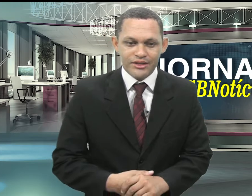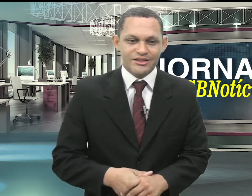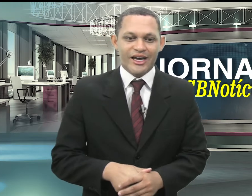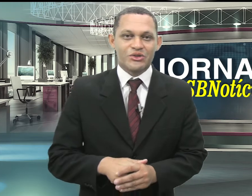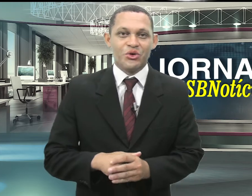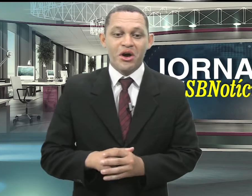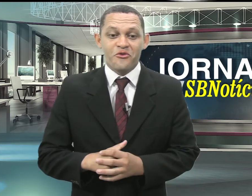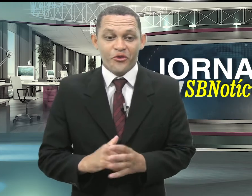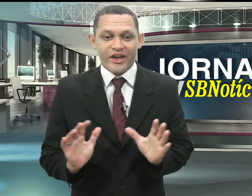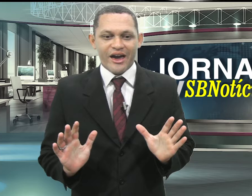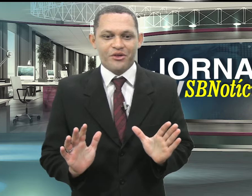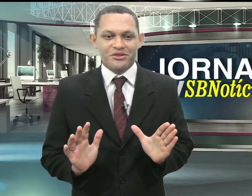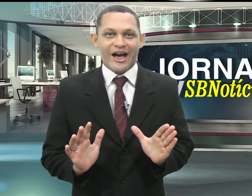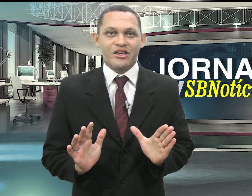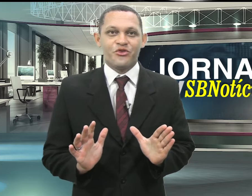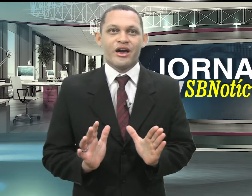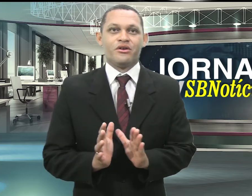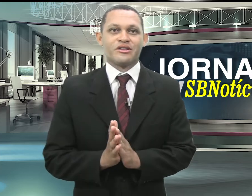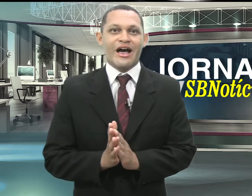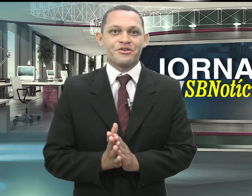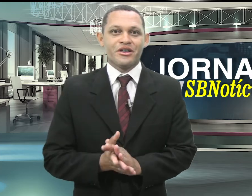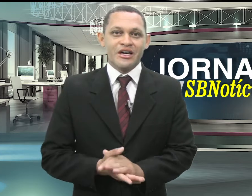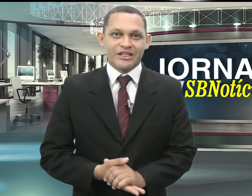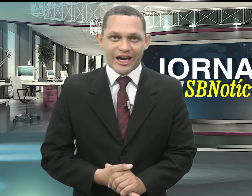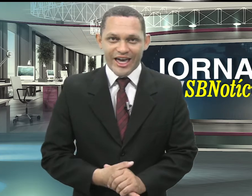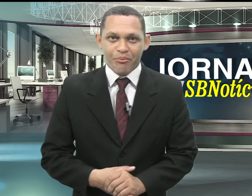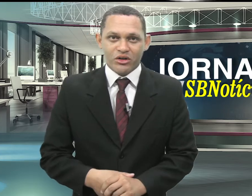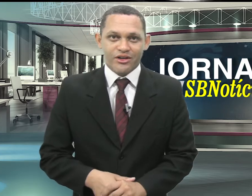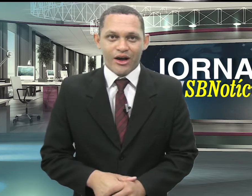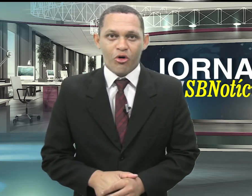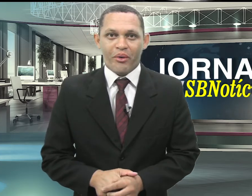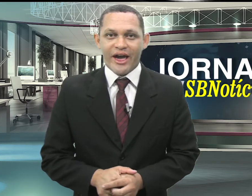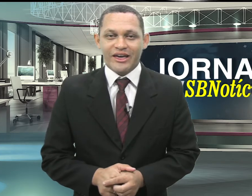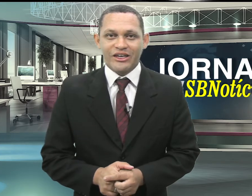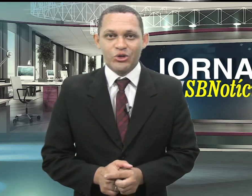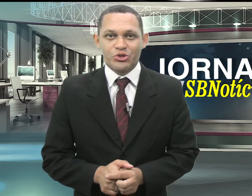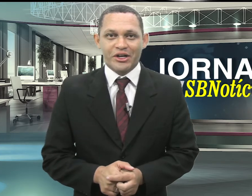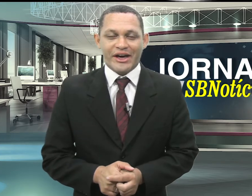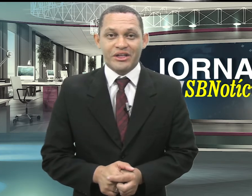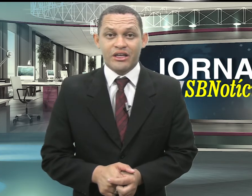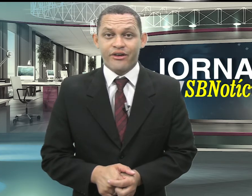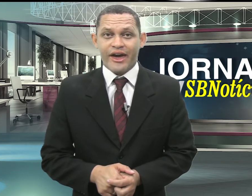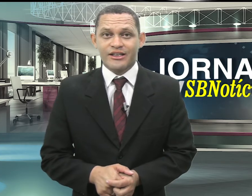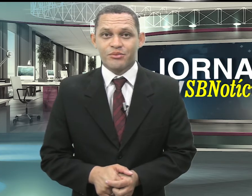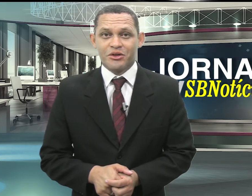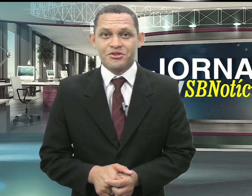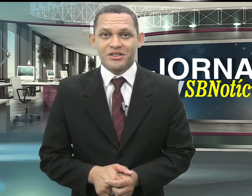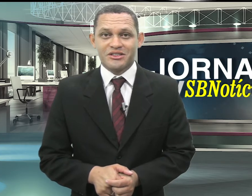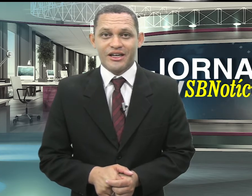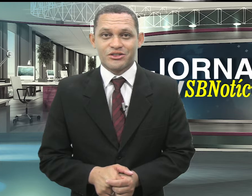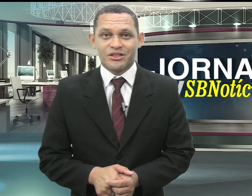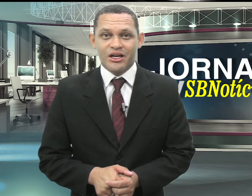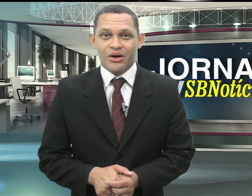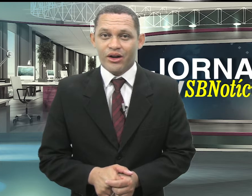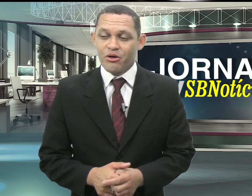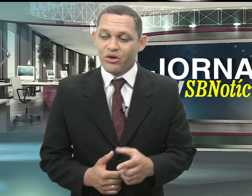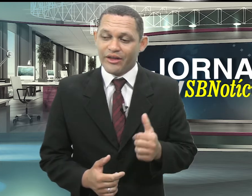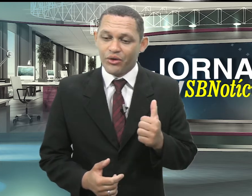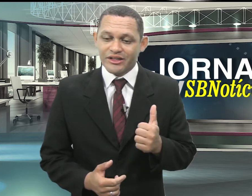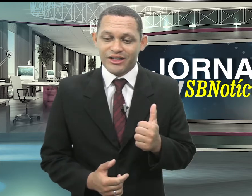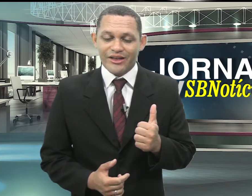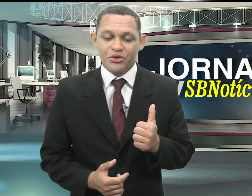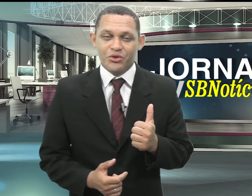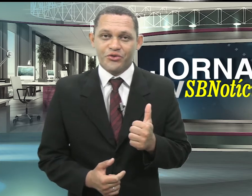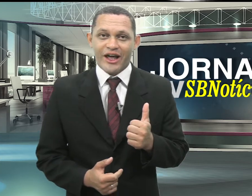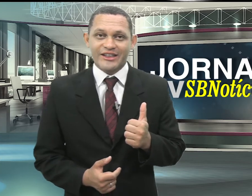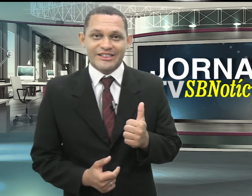bom? Tá certo? Fique à vontade, fique à vontade. Daqui a pouco você vai acompanhar aqui no Jornal da TV SB Notícias. Olha aí,